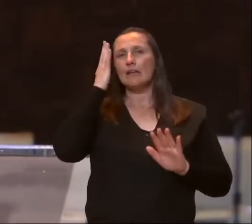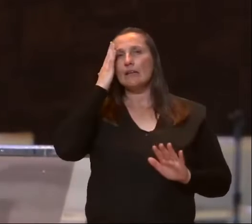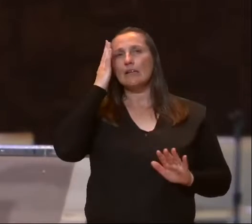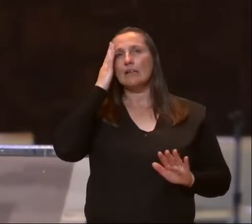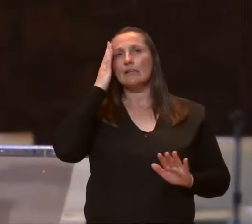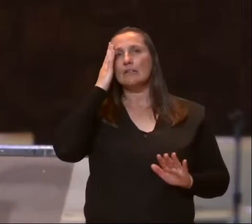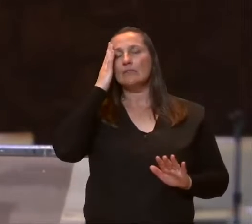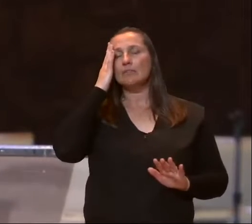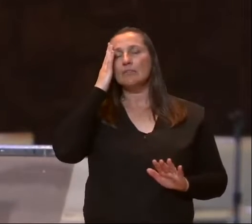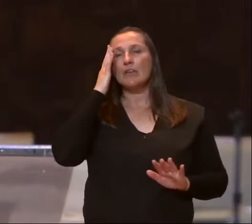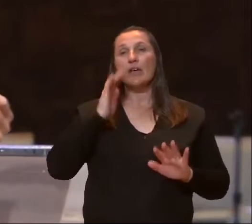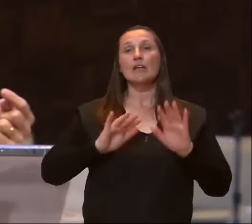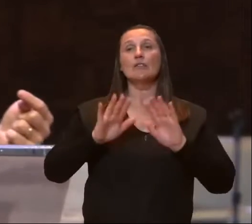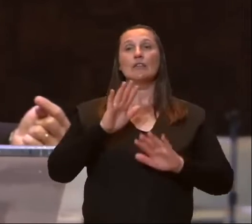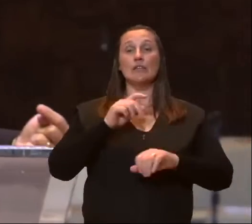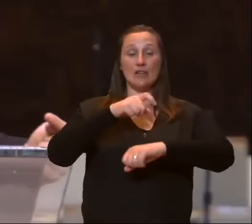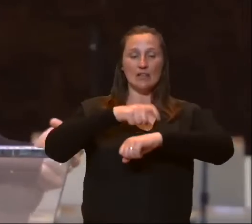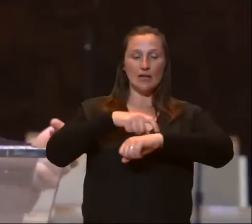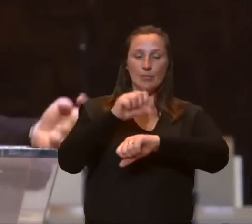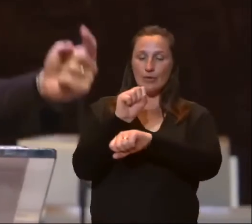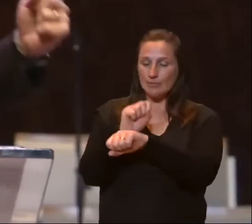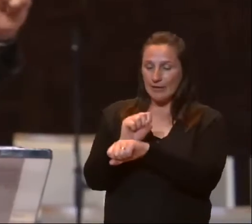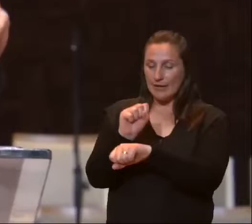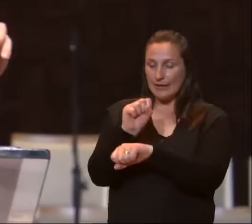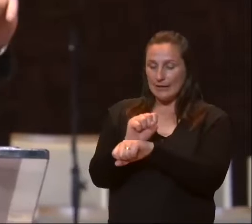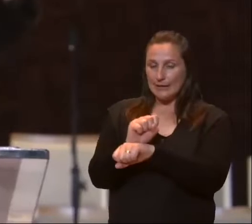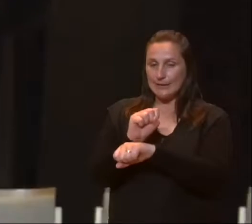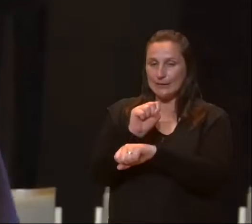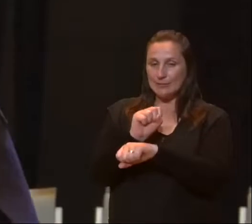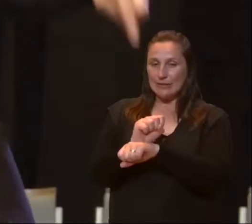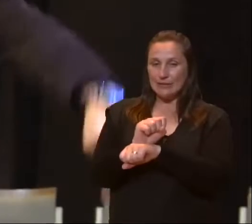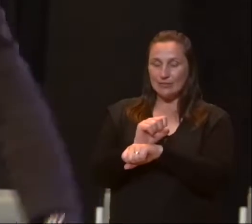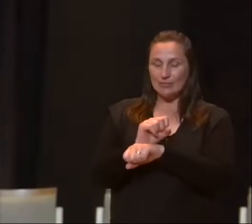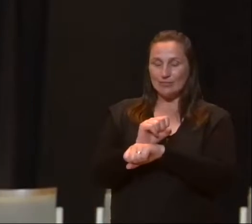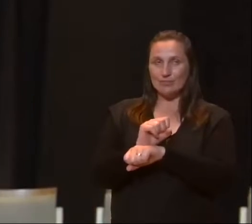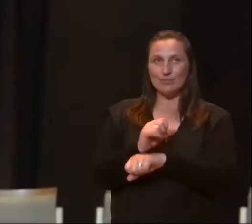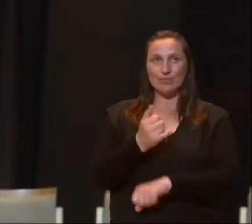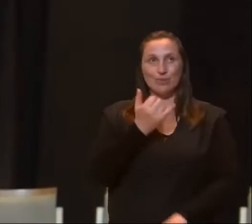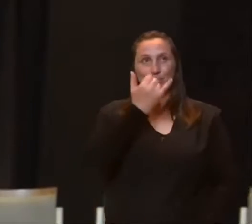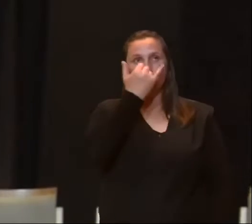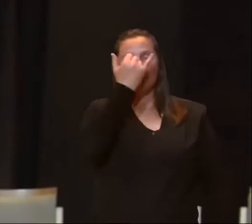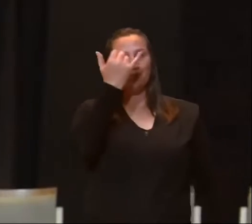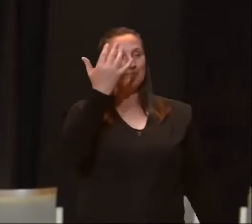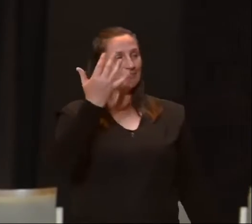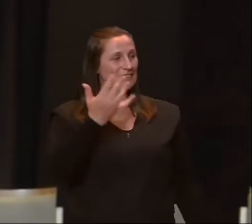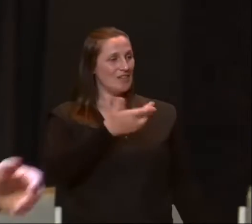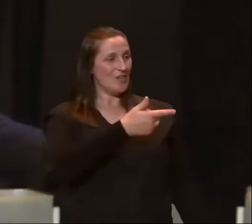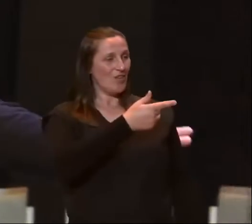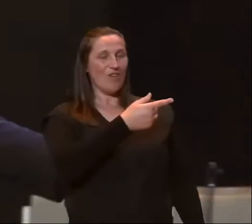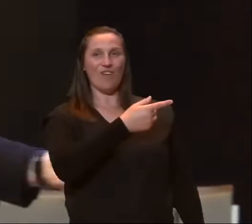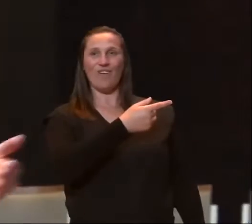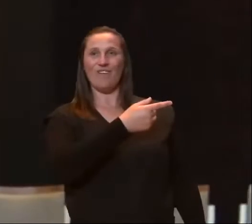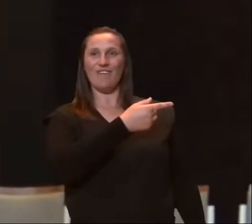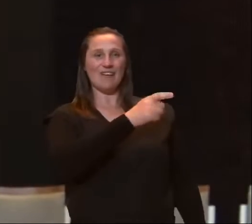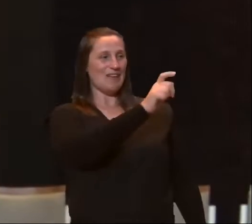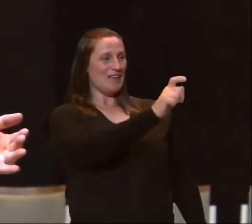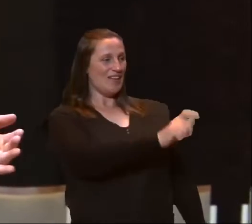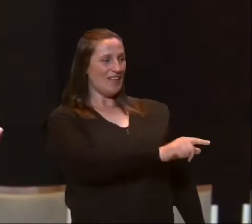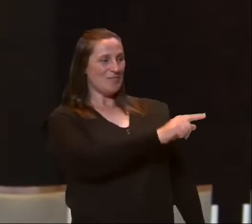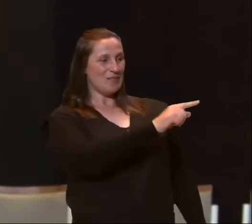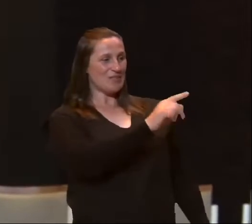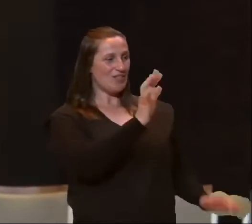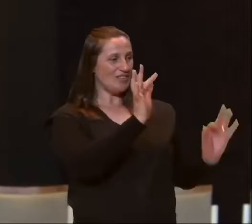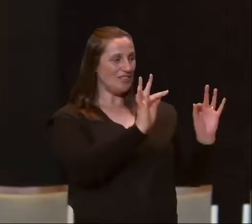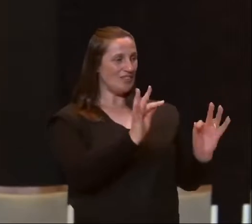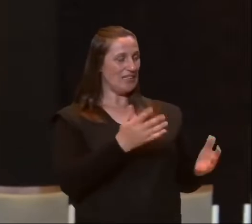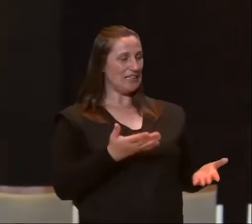espera, começamos a nos frustrar com a felicidade alheia. Você começa a olhar para o lado